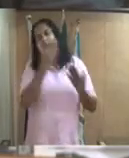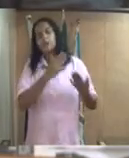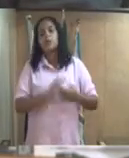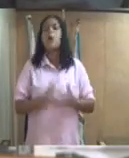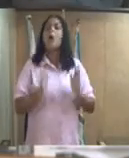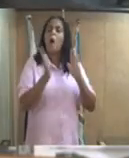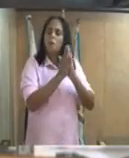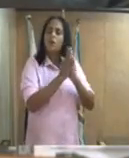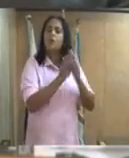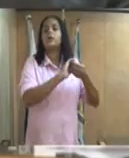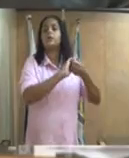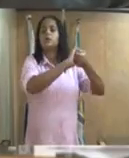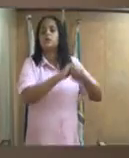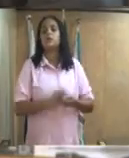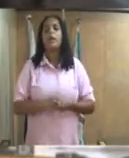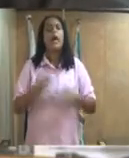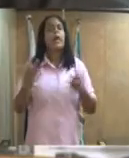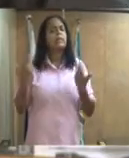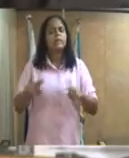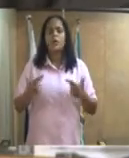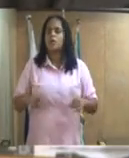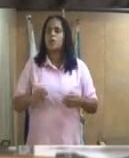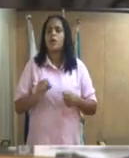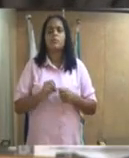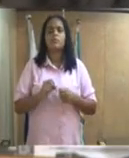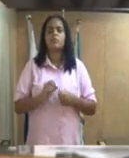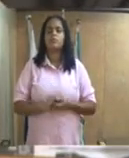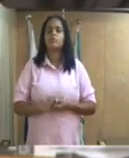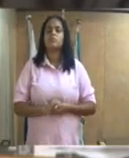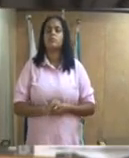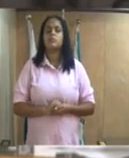Parabéns. Não há nada mais... Não há...